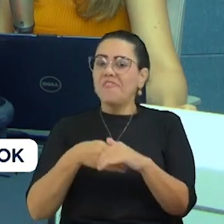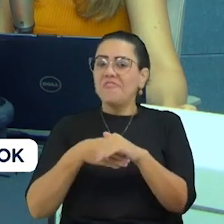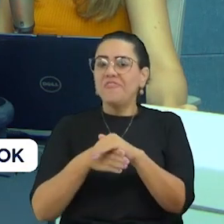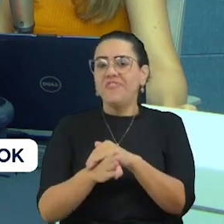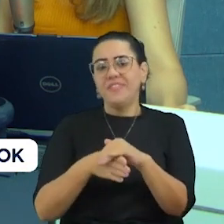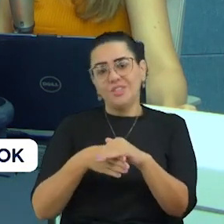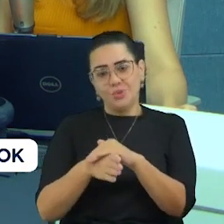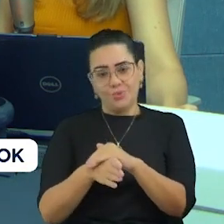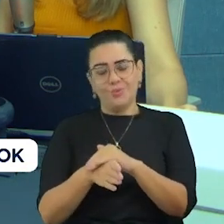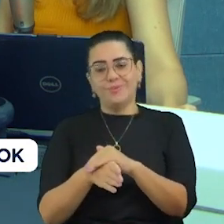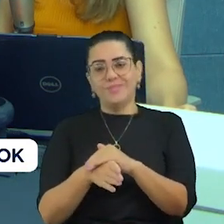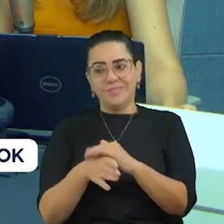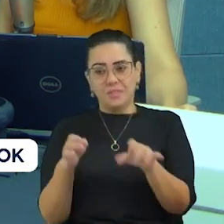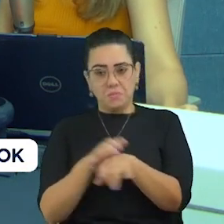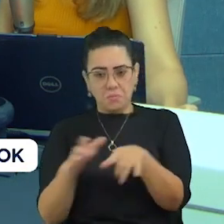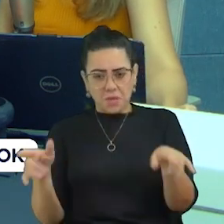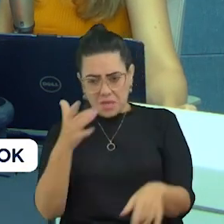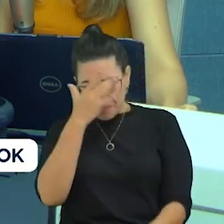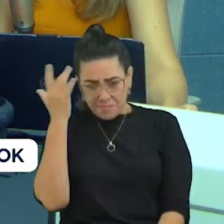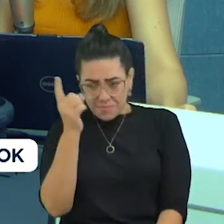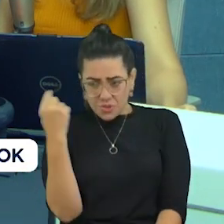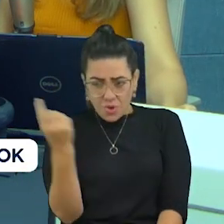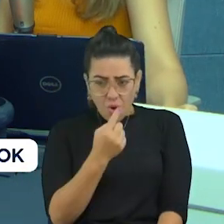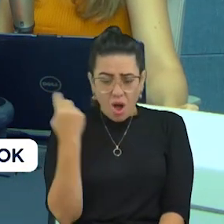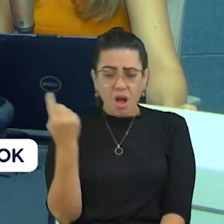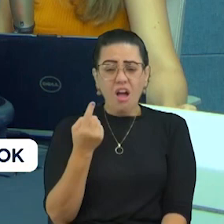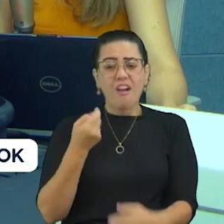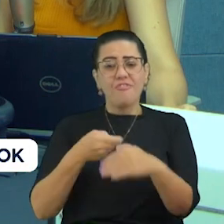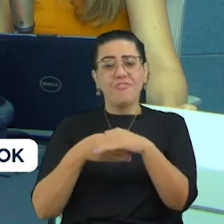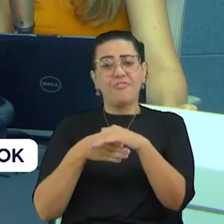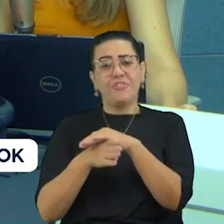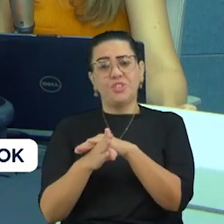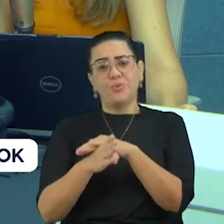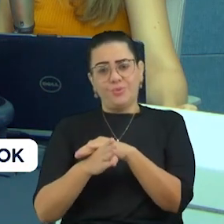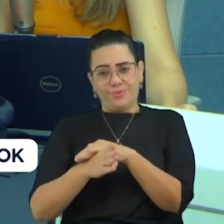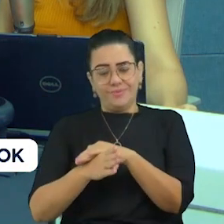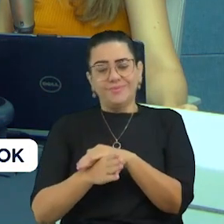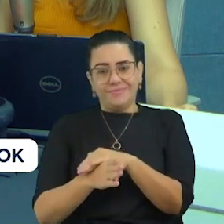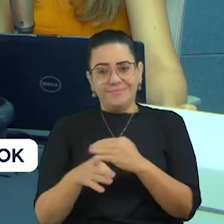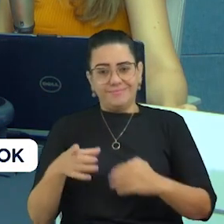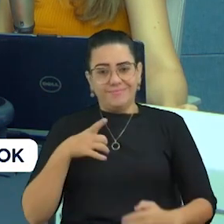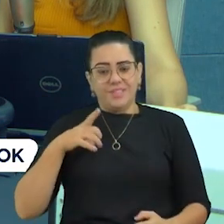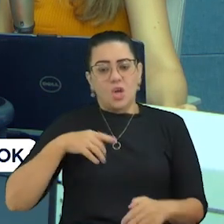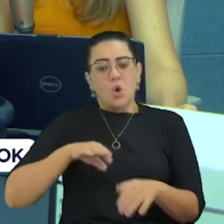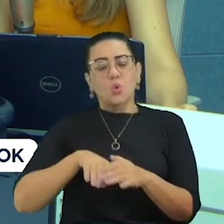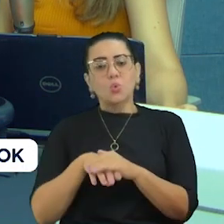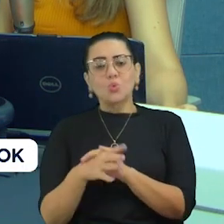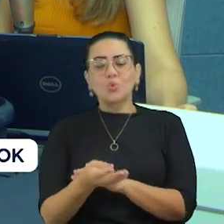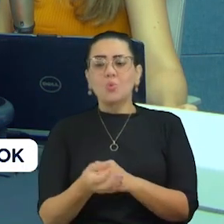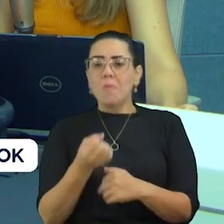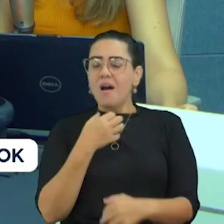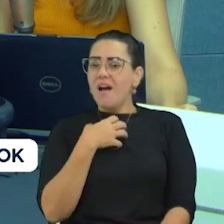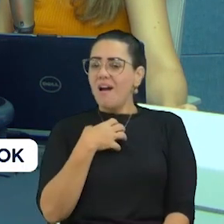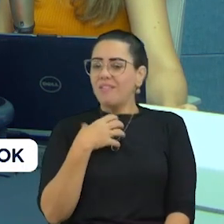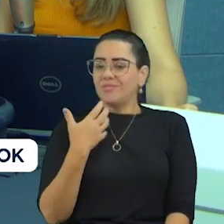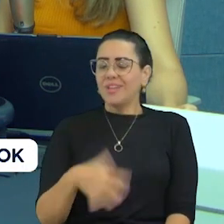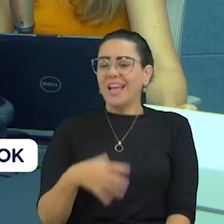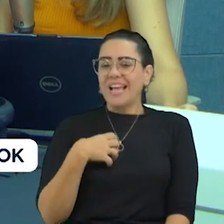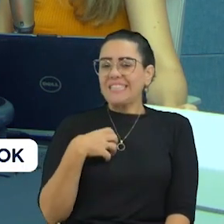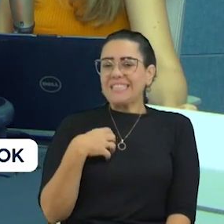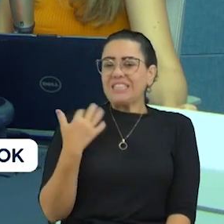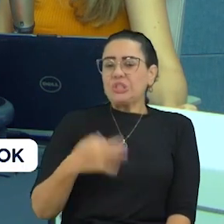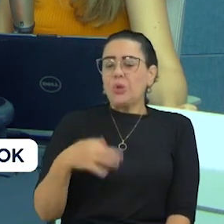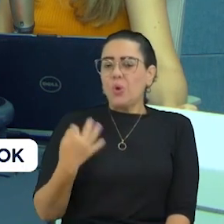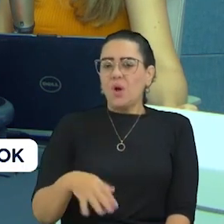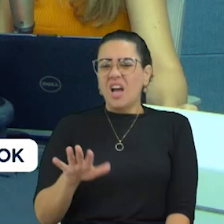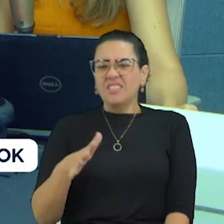Porque, infelizmente, uma das maiores complicações de quem toma automedicação é o vício. Então, vício por analgésicos, por exemplo. Às vezes